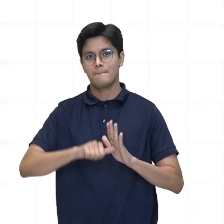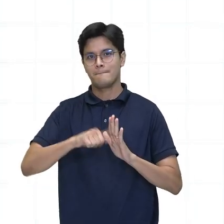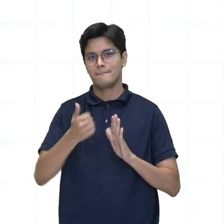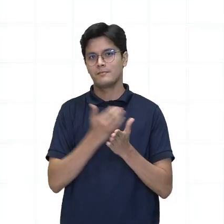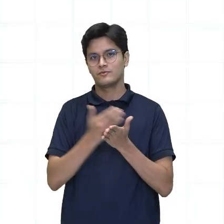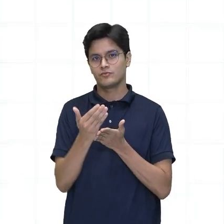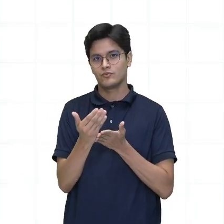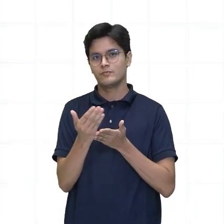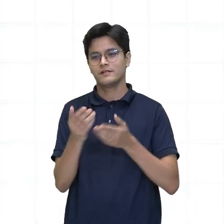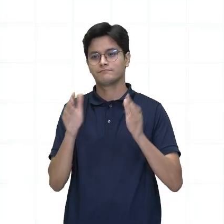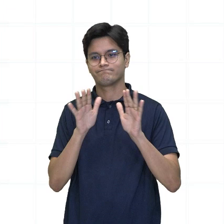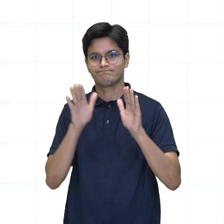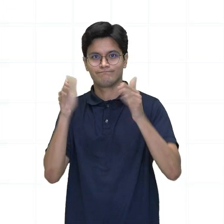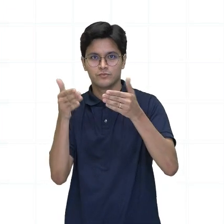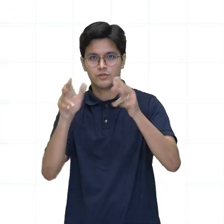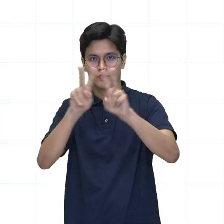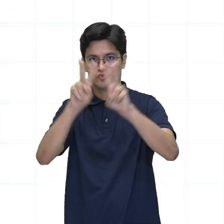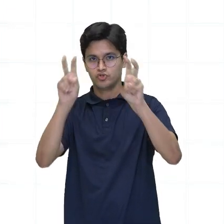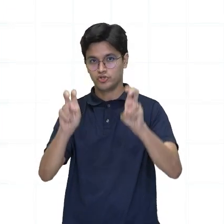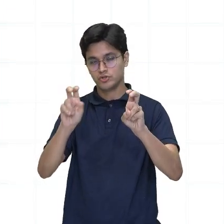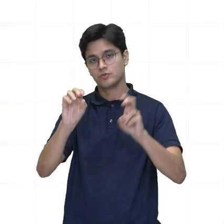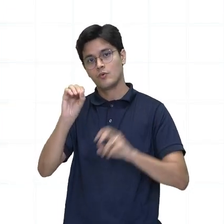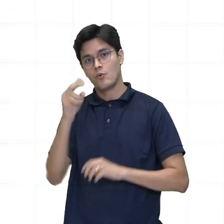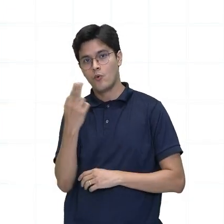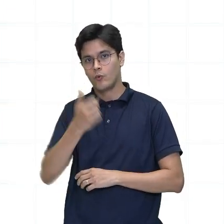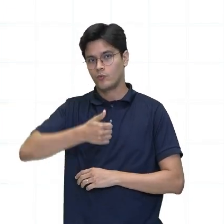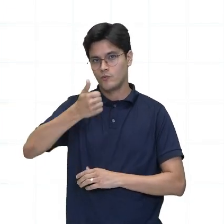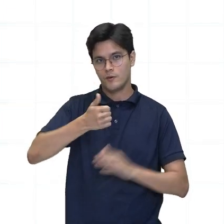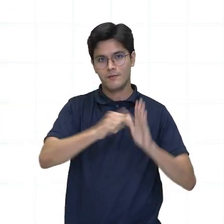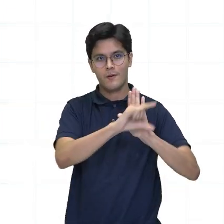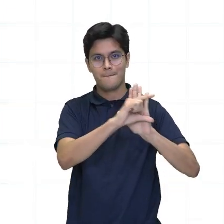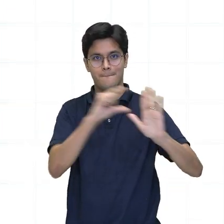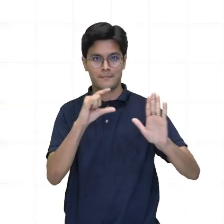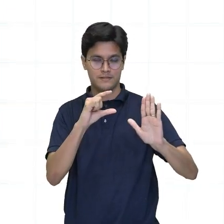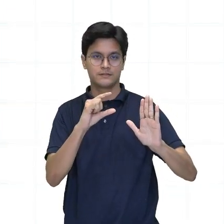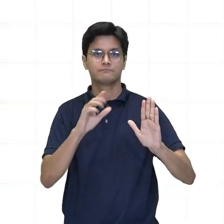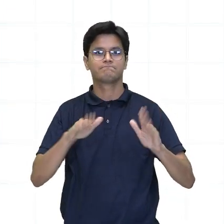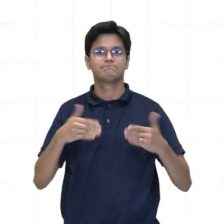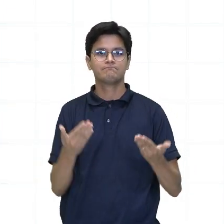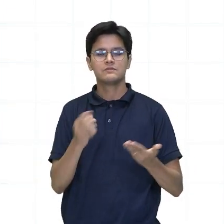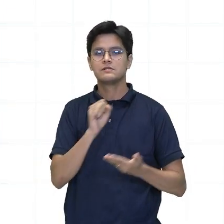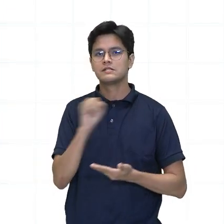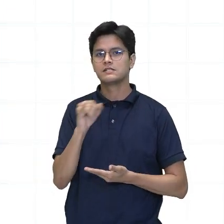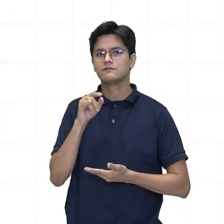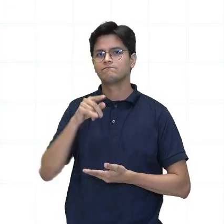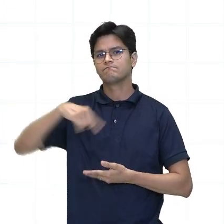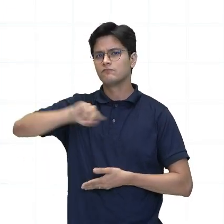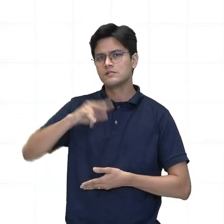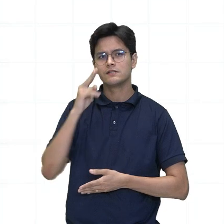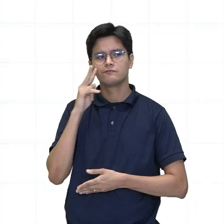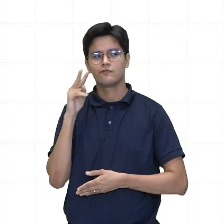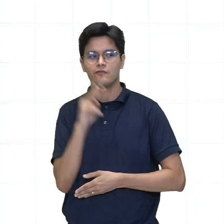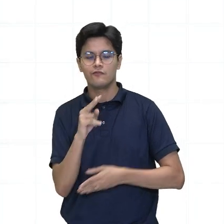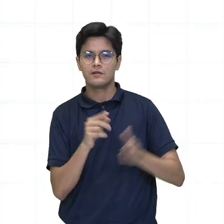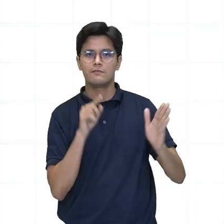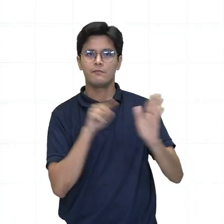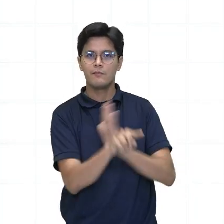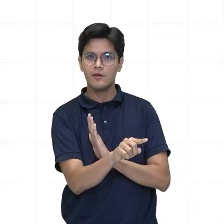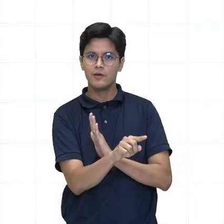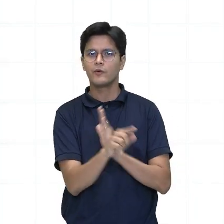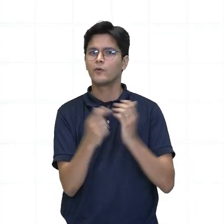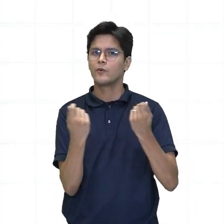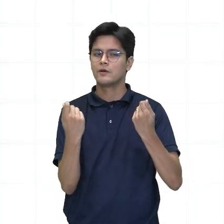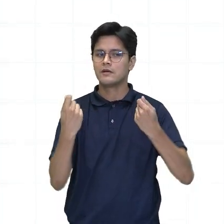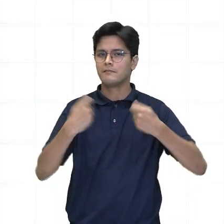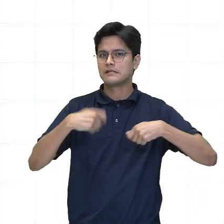parágrafo. Para isso, quando vocês se depararem com esse tipo de pergunta, não precisa ler a